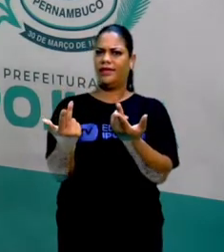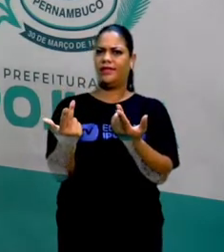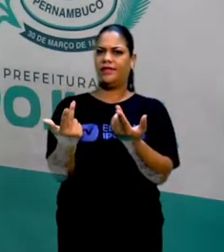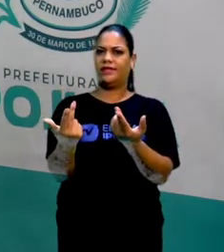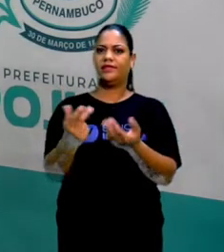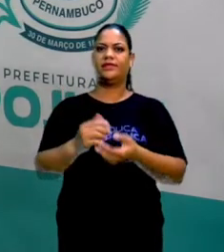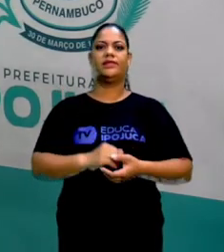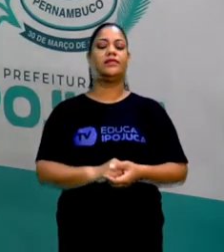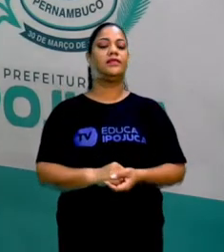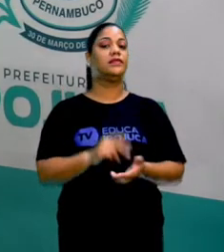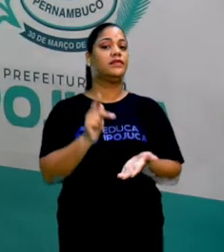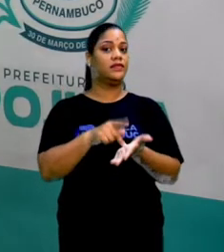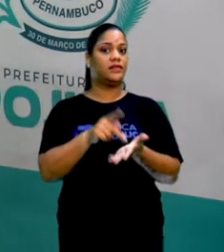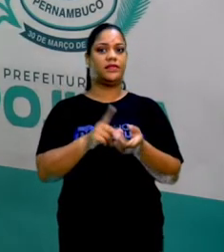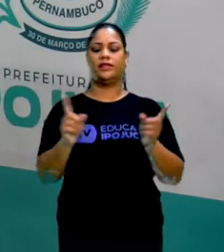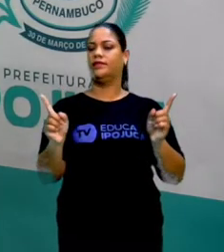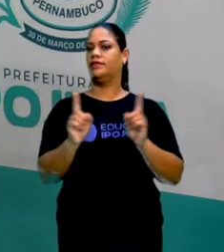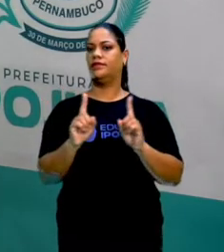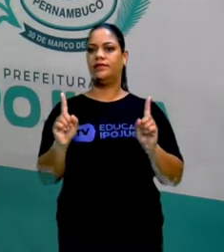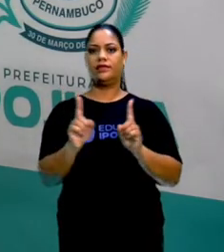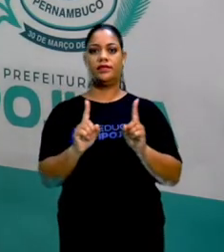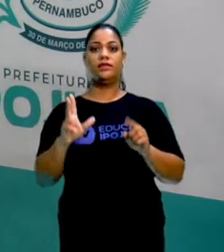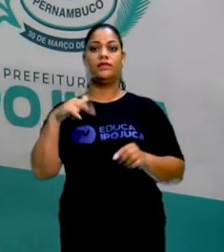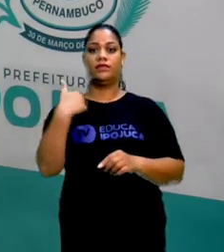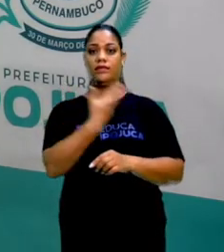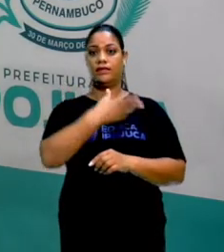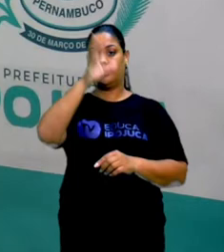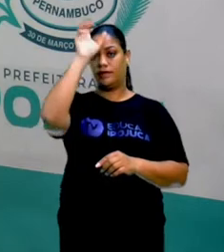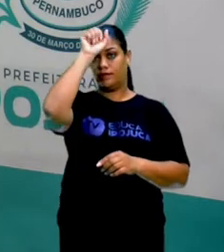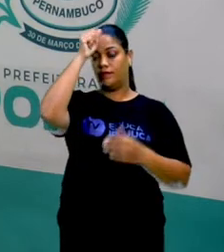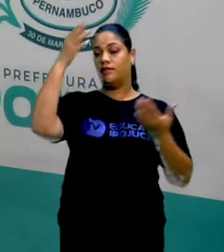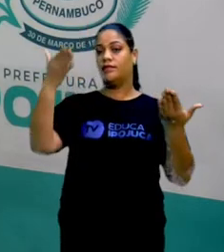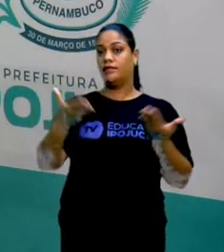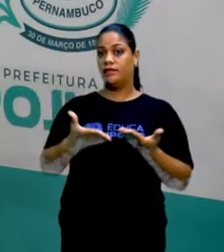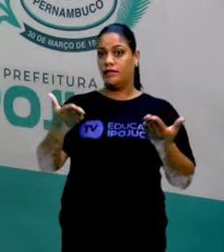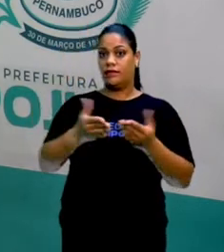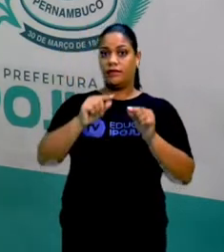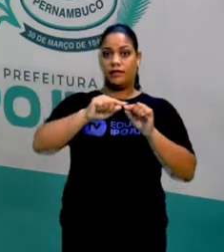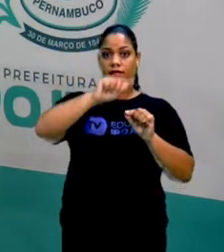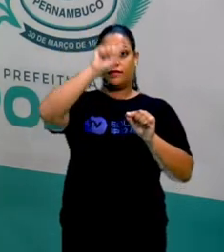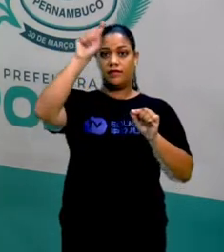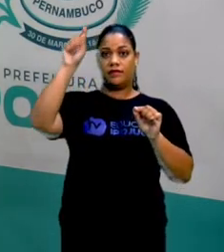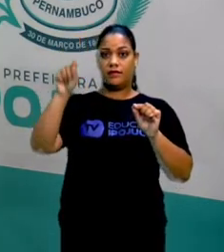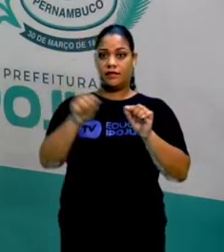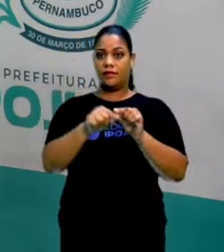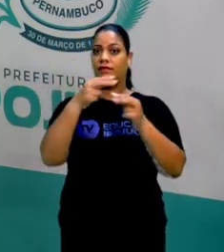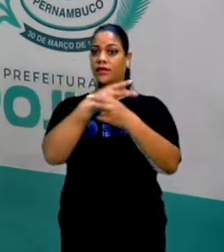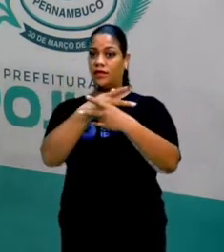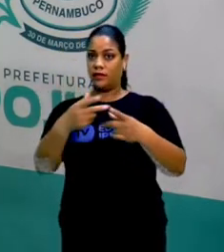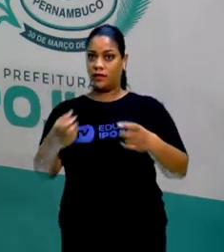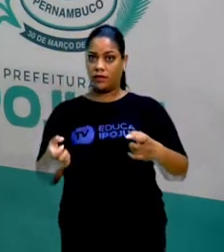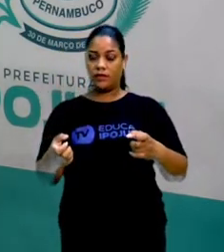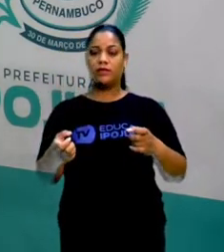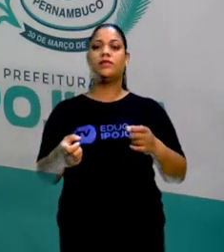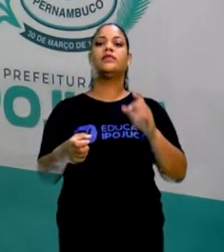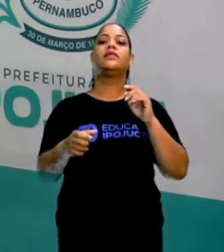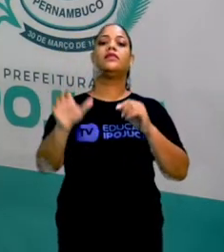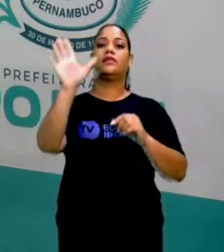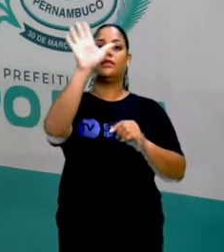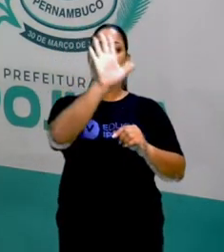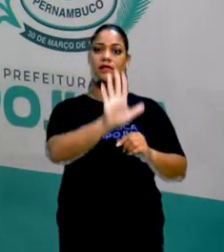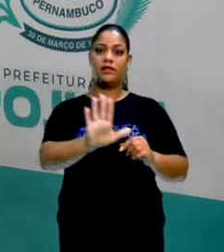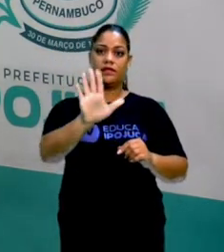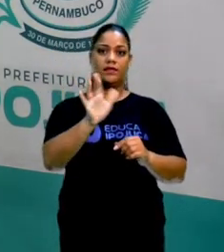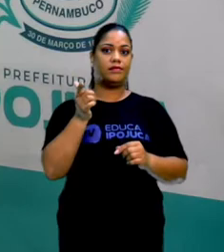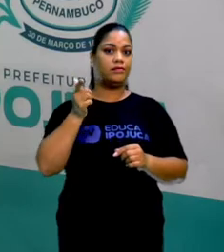mesma coisa, e não é, né? A gente aprendeu na aula de hoje que círculo é uma coisa e circunferência é